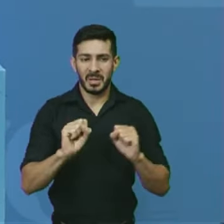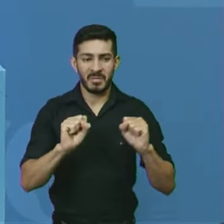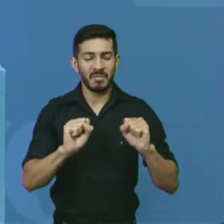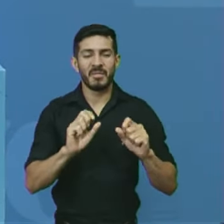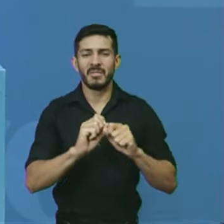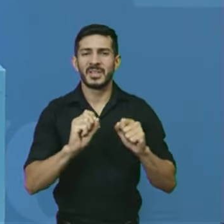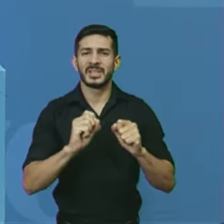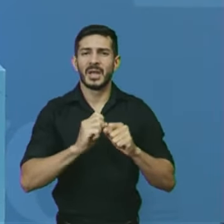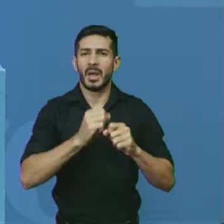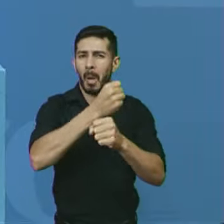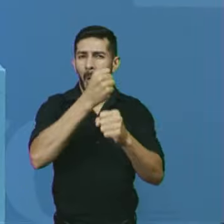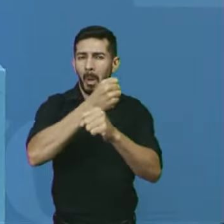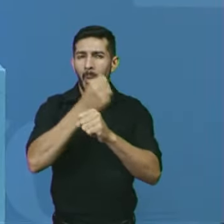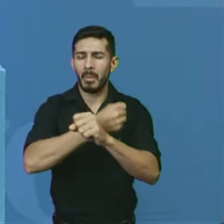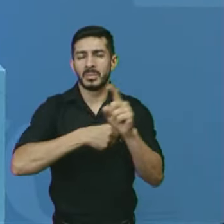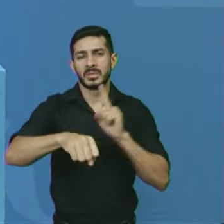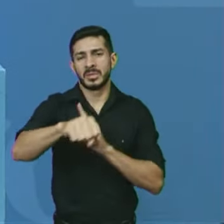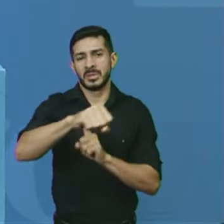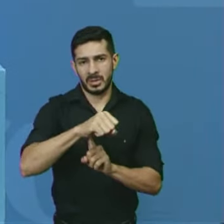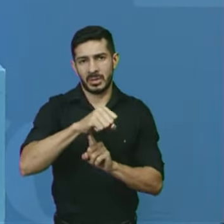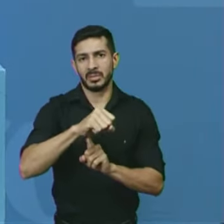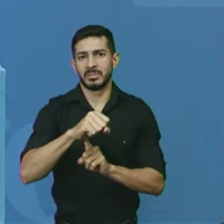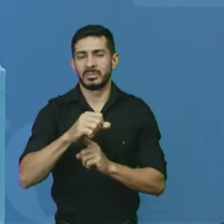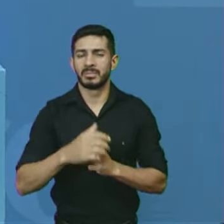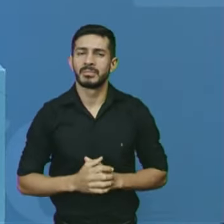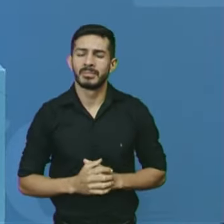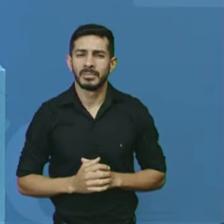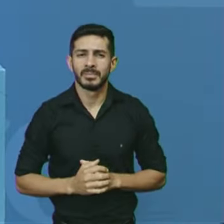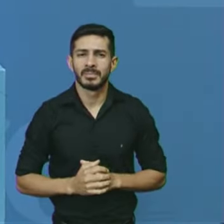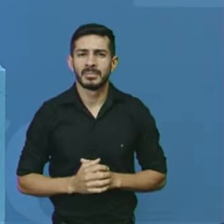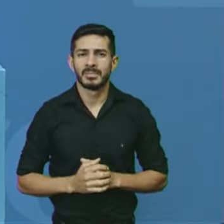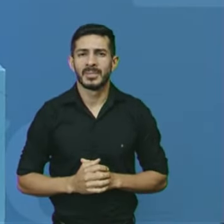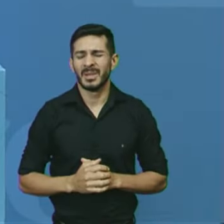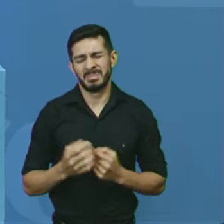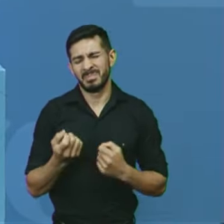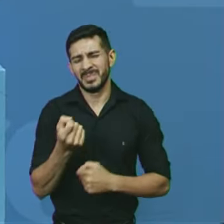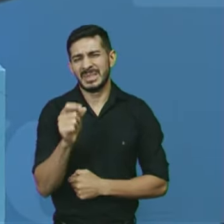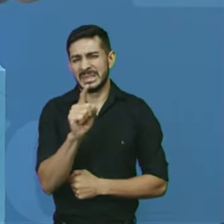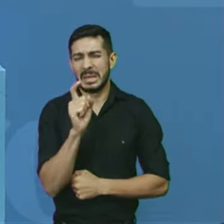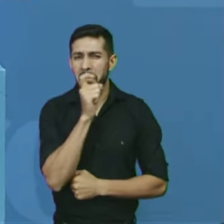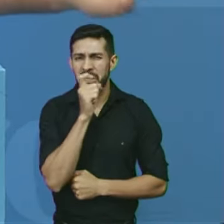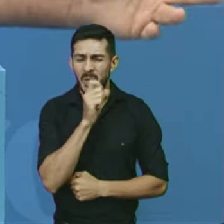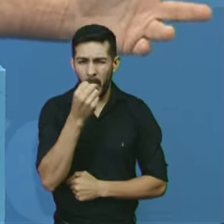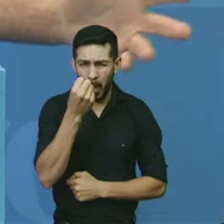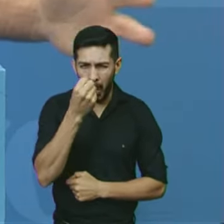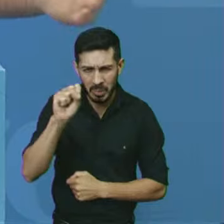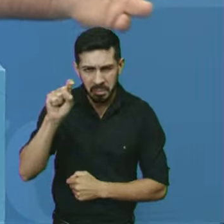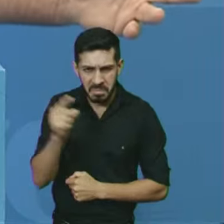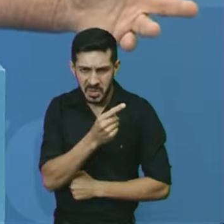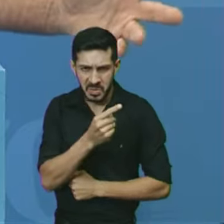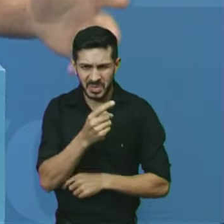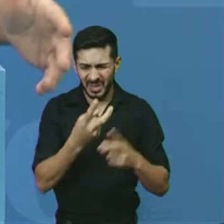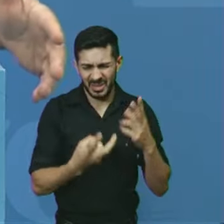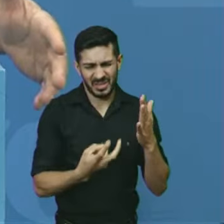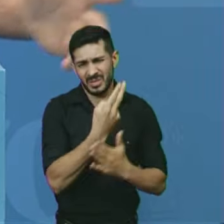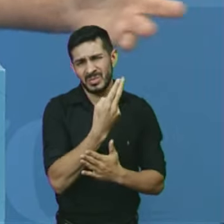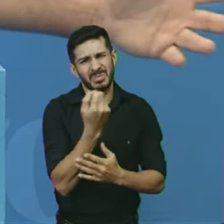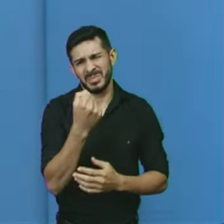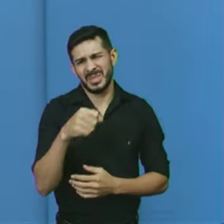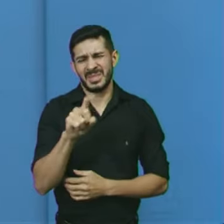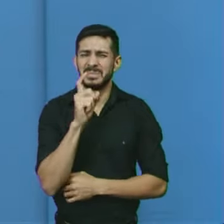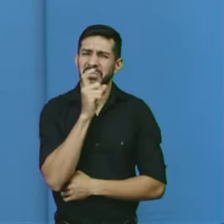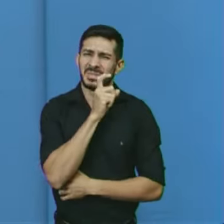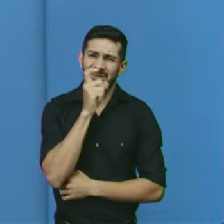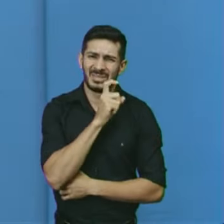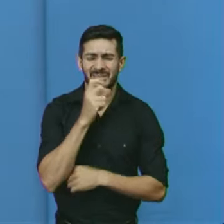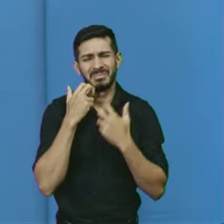social do eus todo tempo porque esse senhor doutor que está aqui presente Agora não venha mentir 8.000 cirurgias pelo amor de Deus não minta candidato isso É